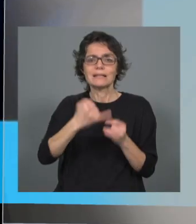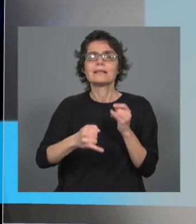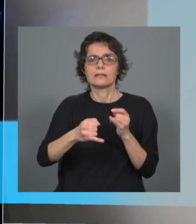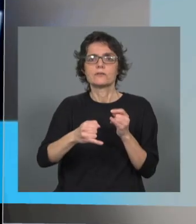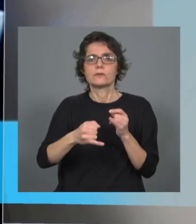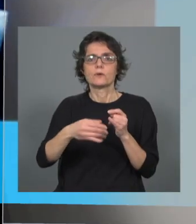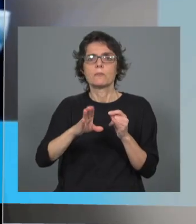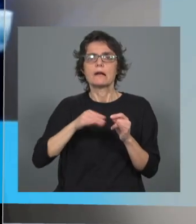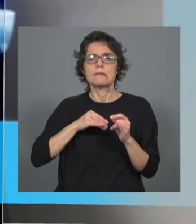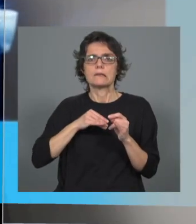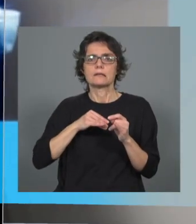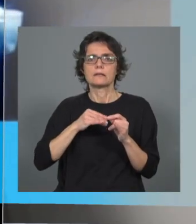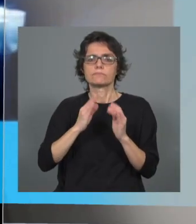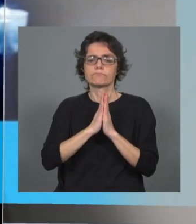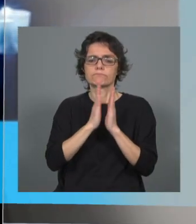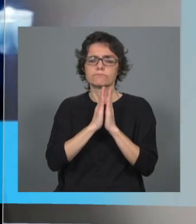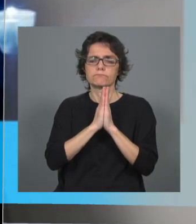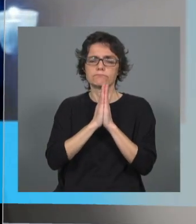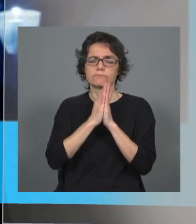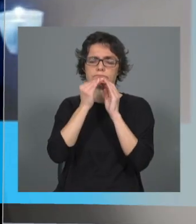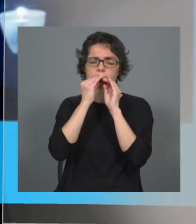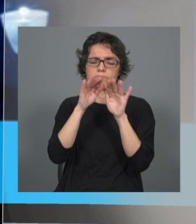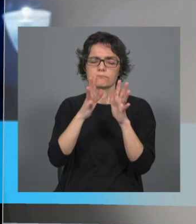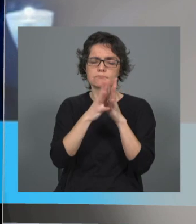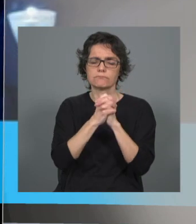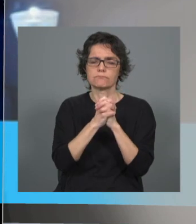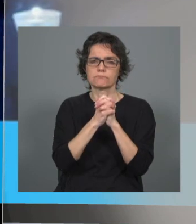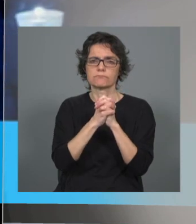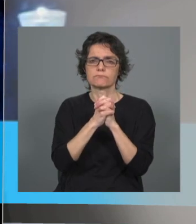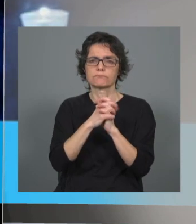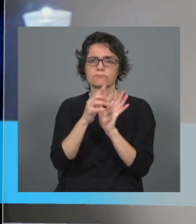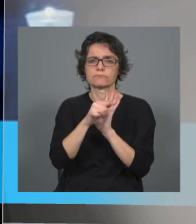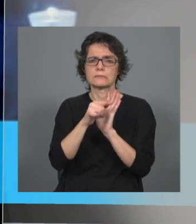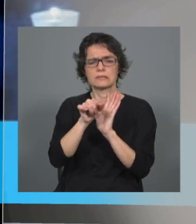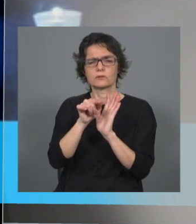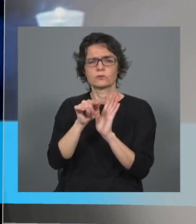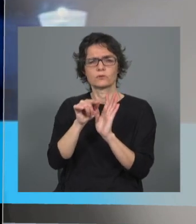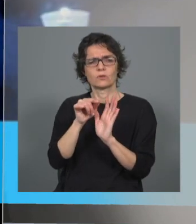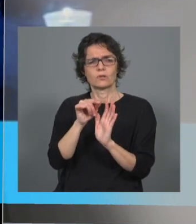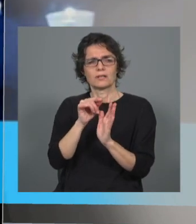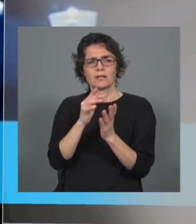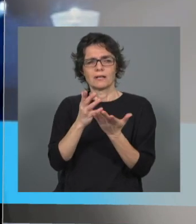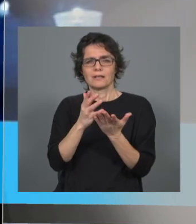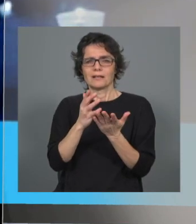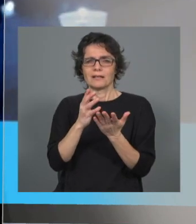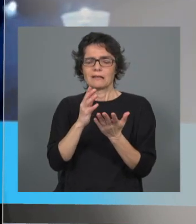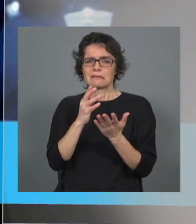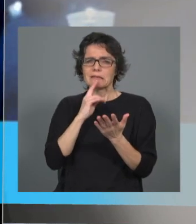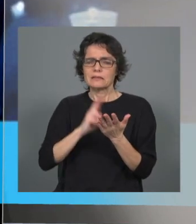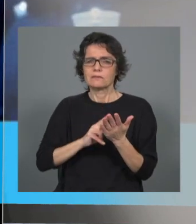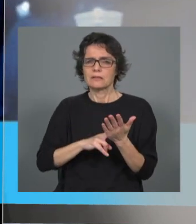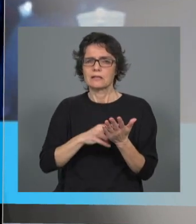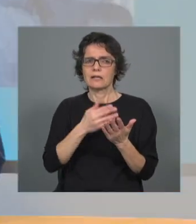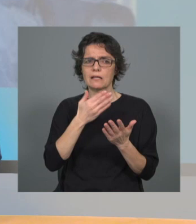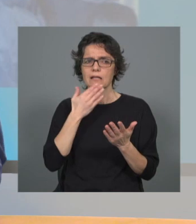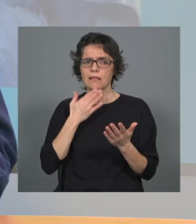risco de professar a fé, não é? Ao fim e ao cabo, acaba por ser uma carga energética muito forte para